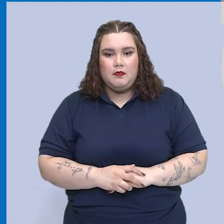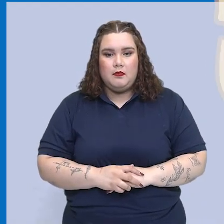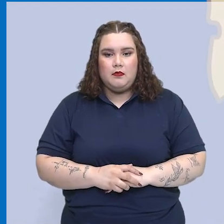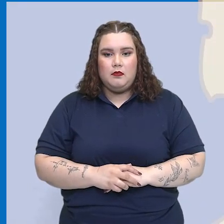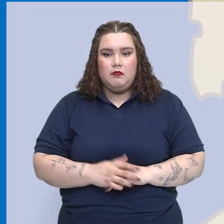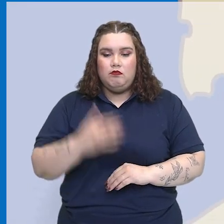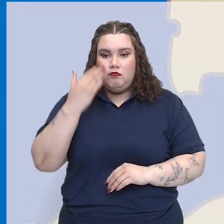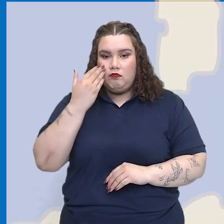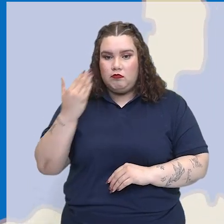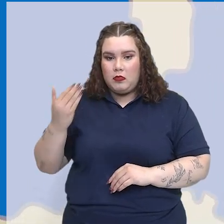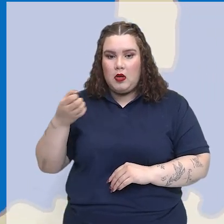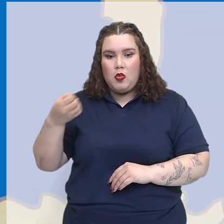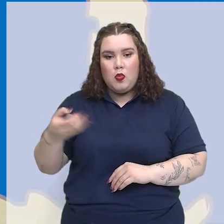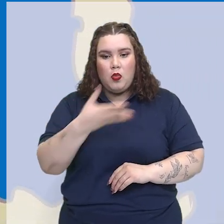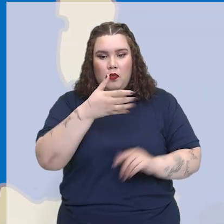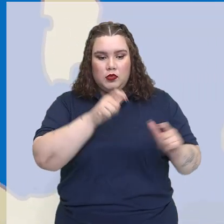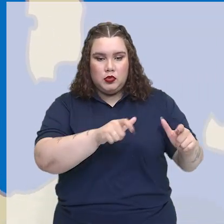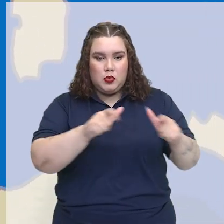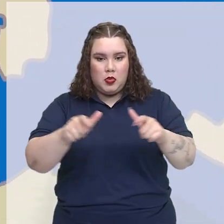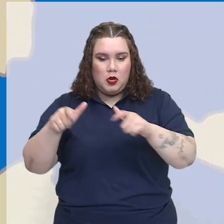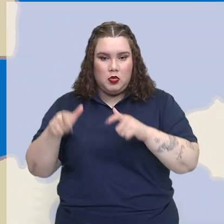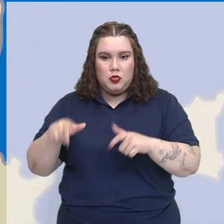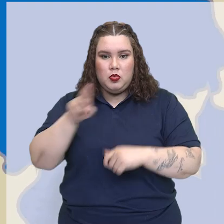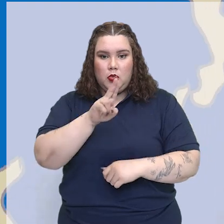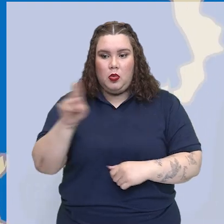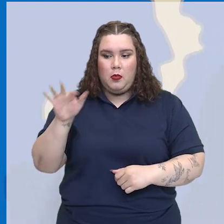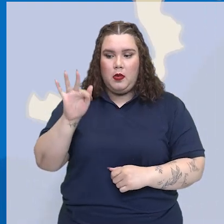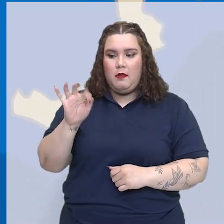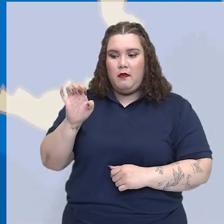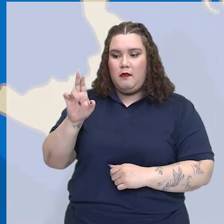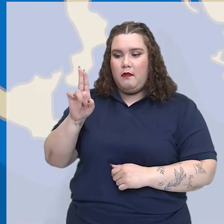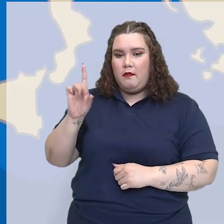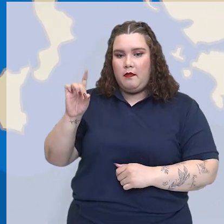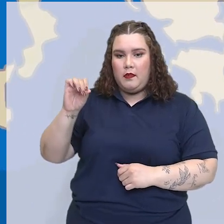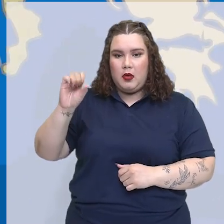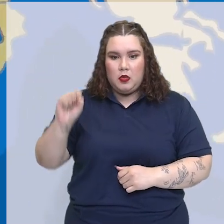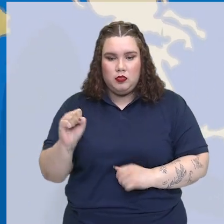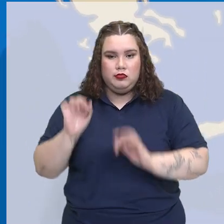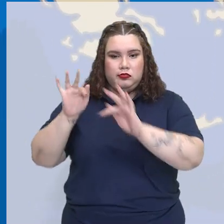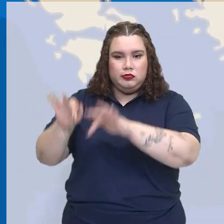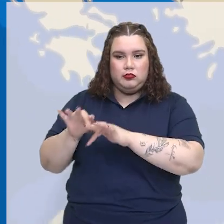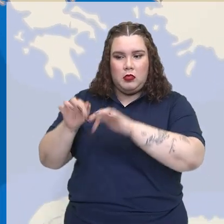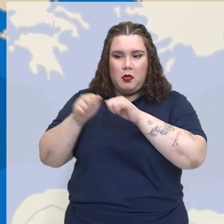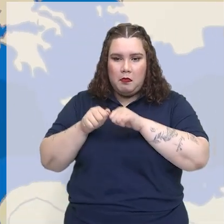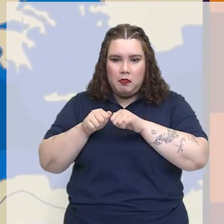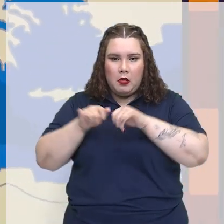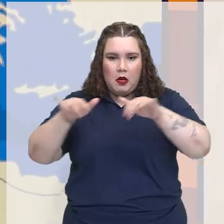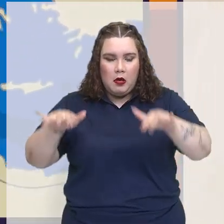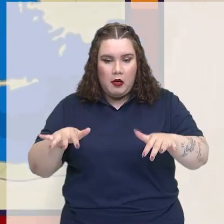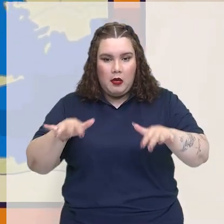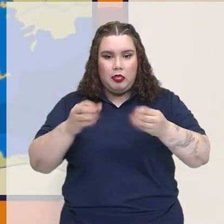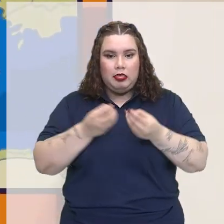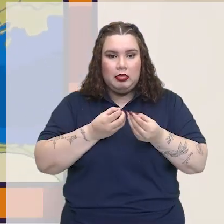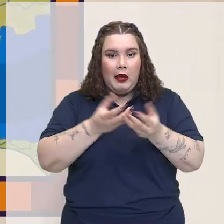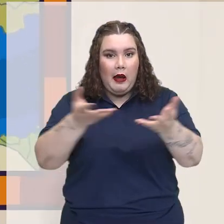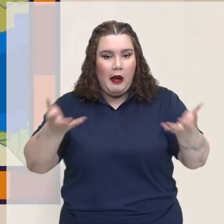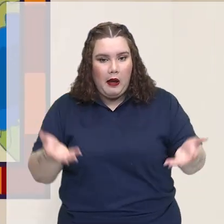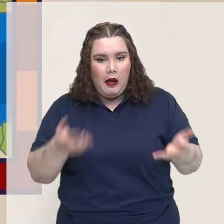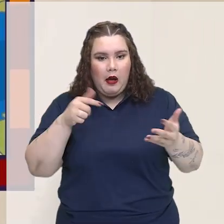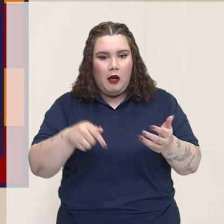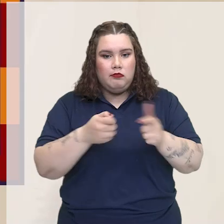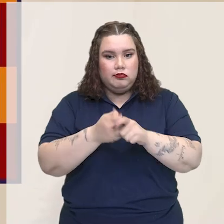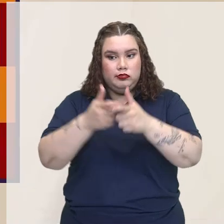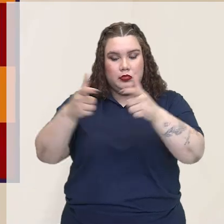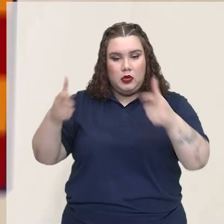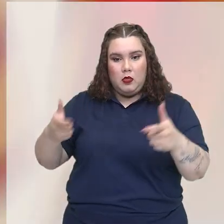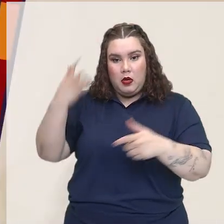Essas novas porções de terra são chamadas de feudos. À medida que mais feudos são doados, o poder do rei